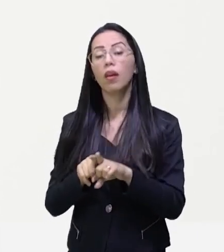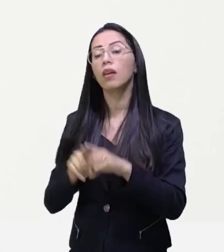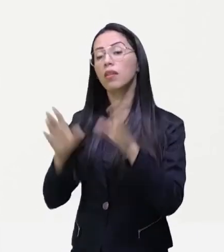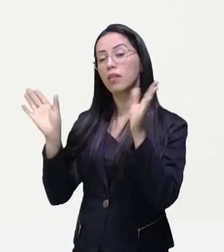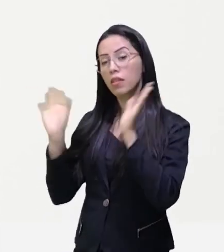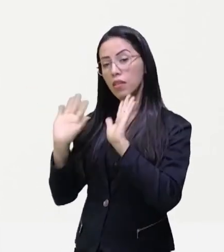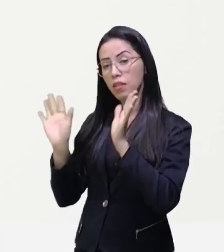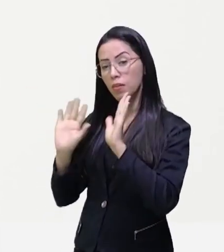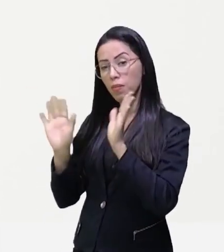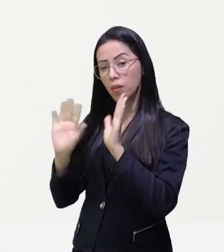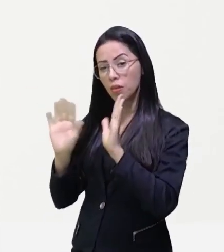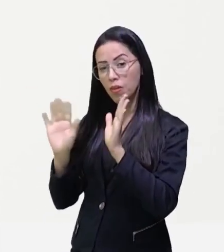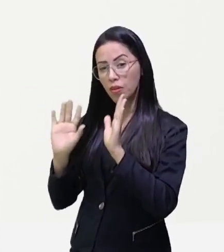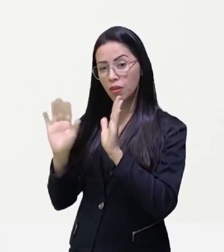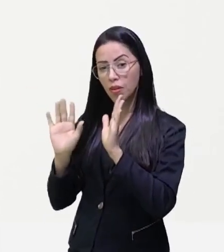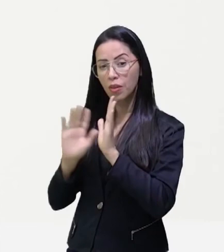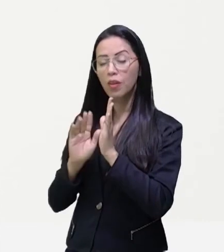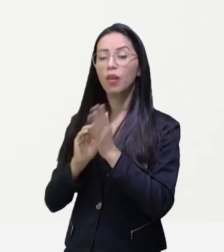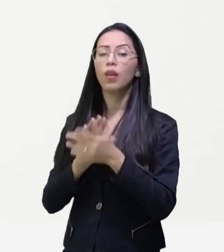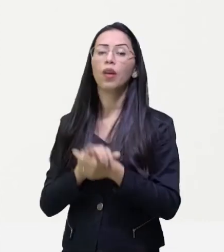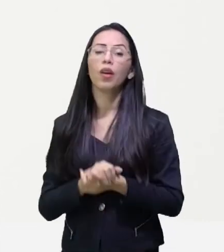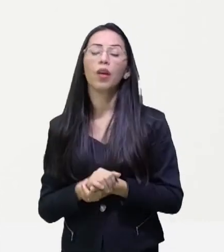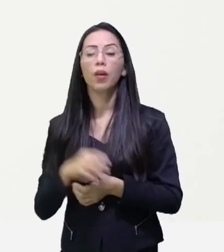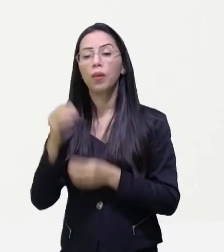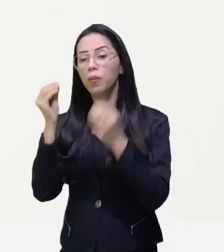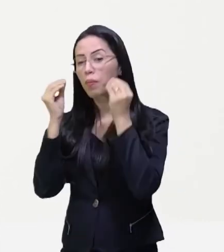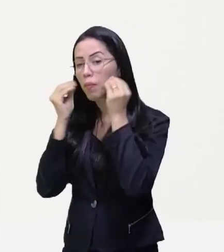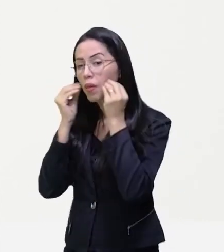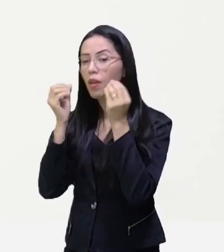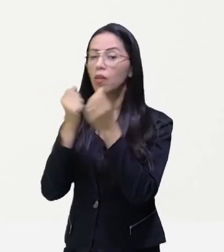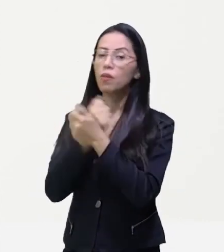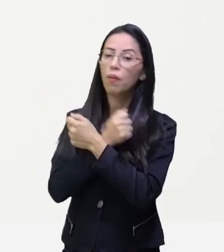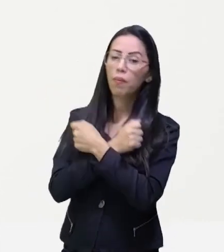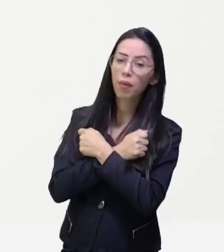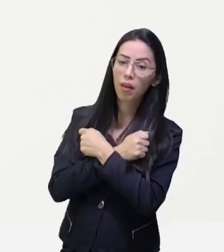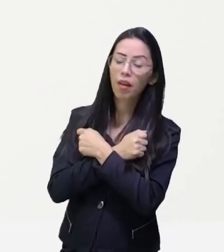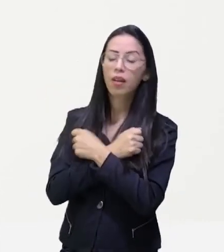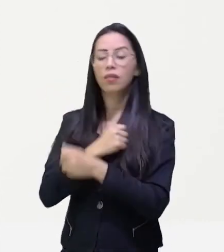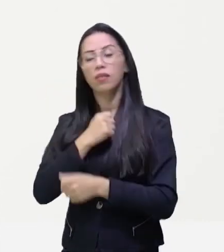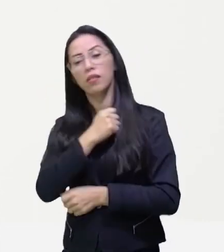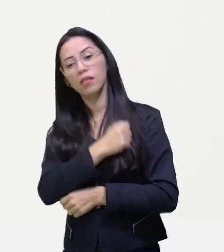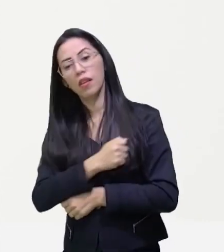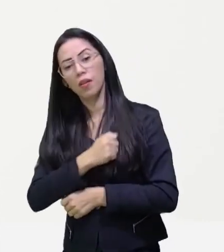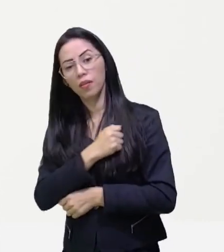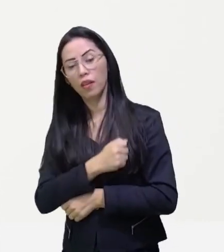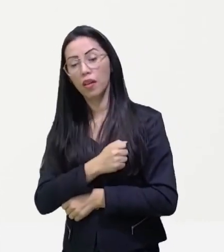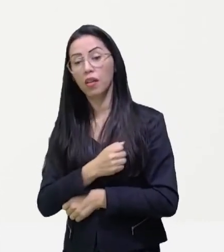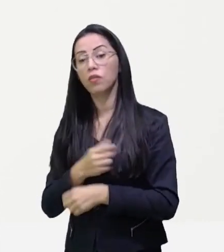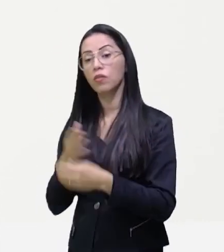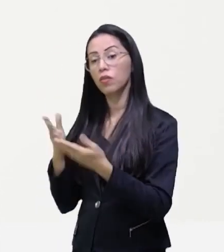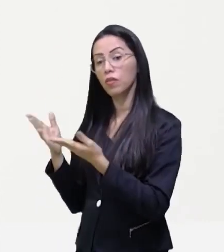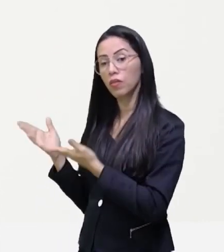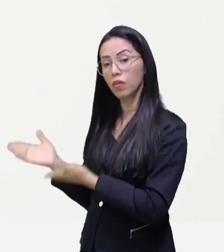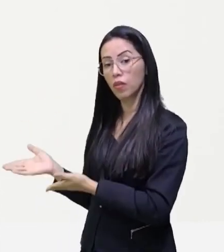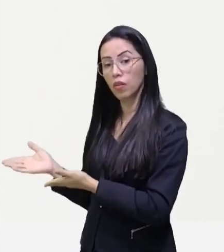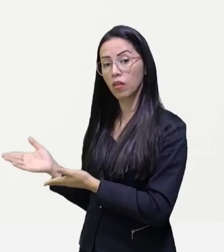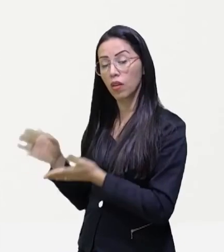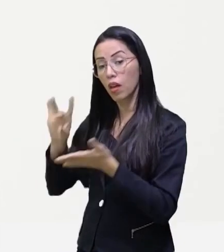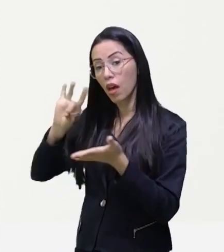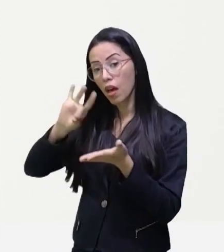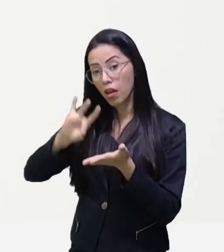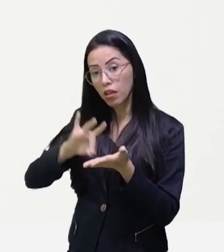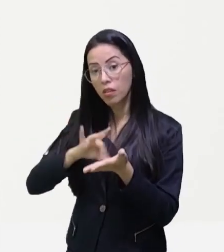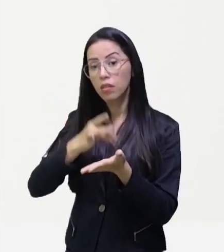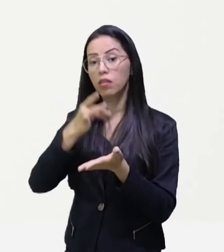até logo, até breve. Um beijo, um abraço, saudades e assinatura do remetente.